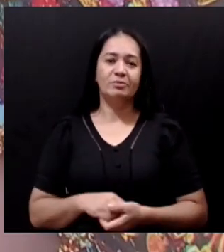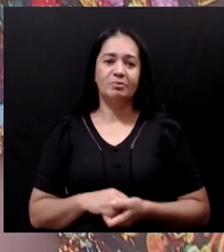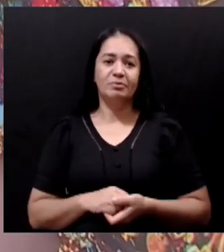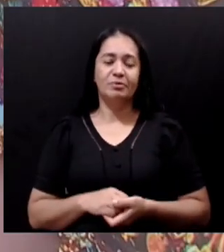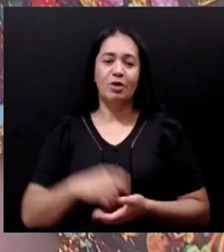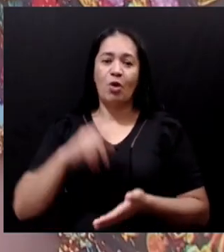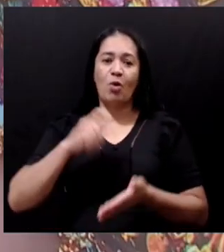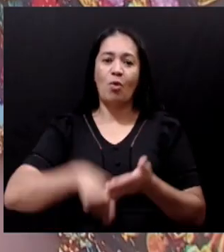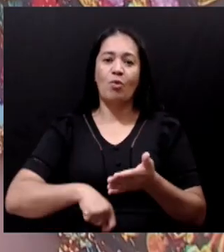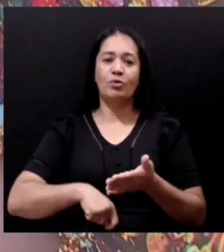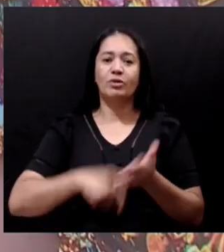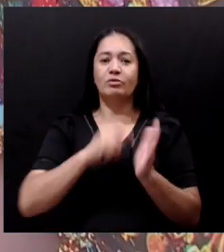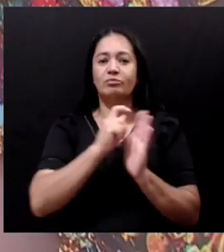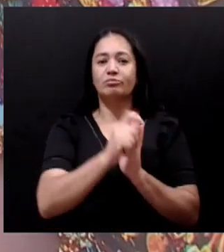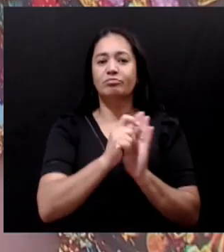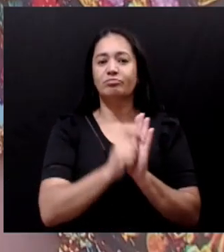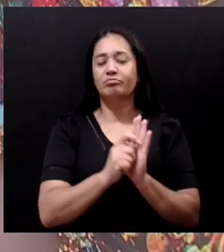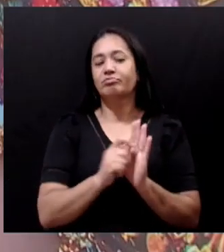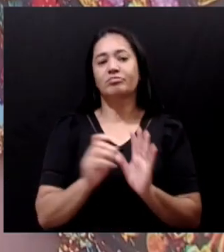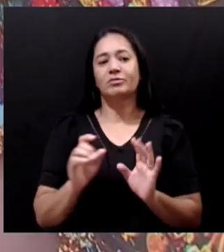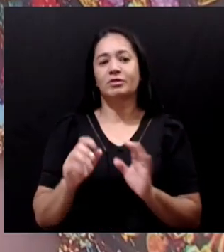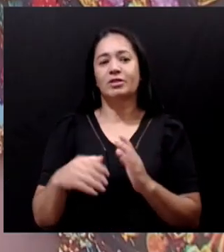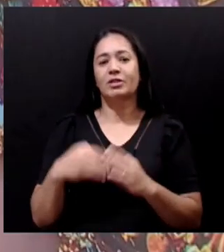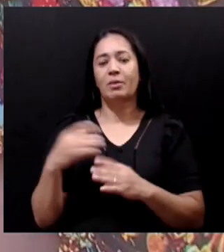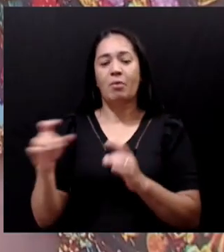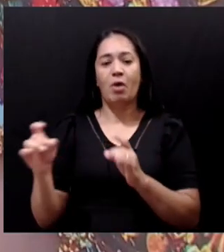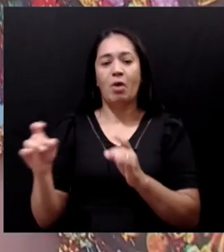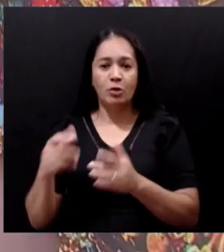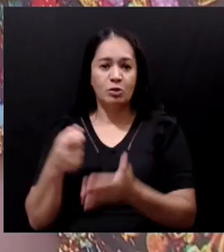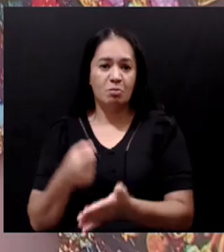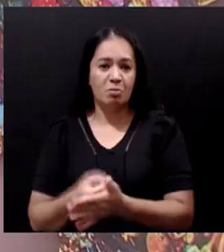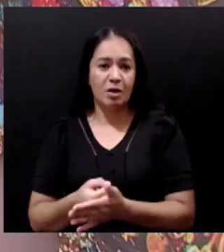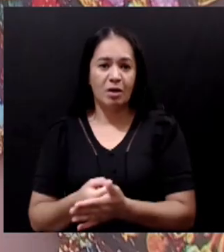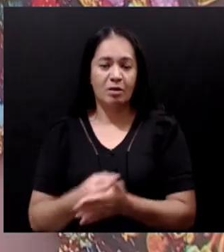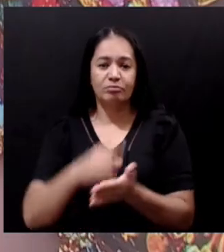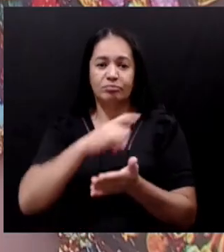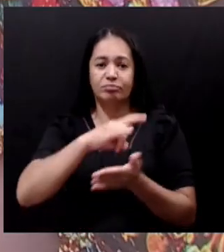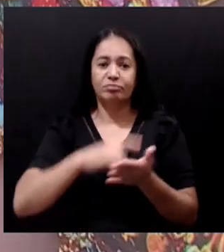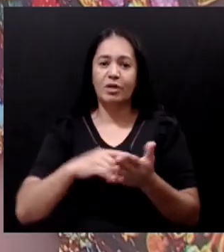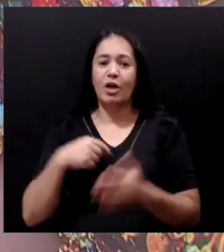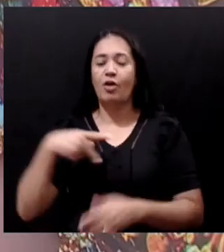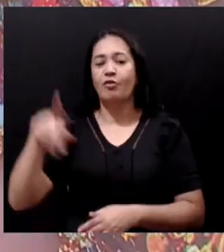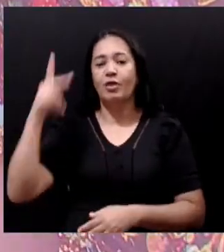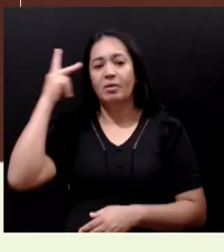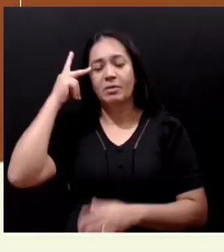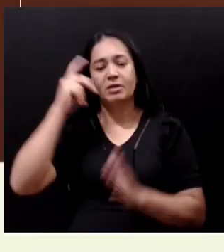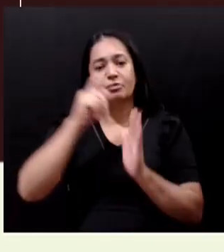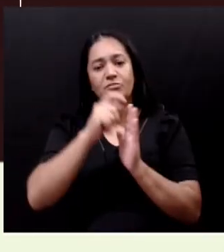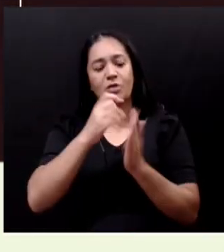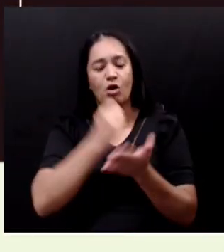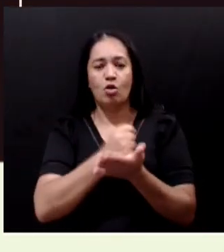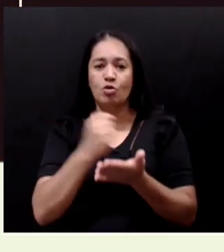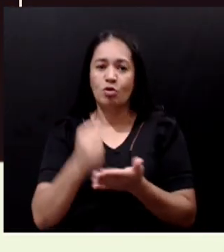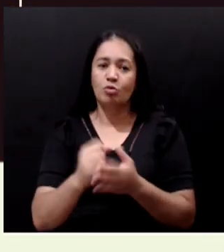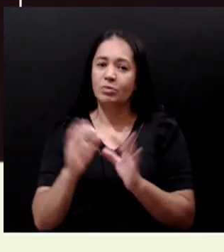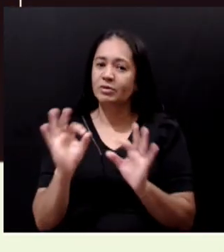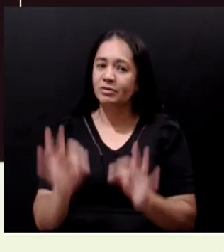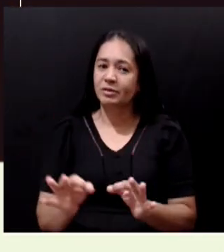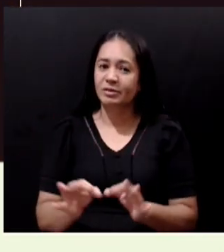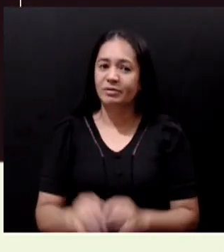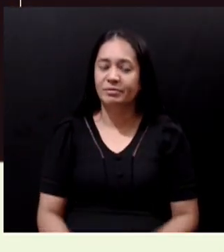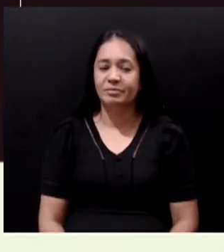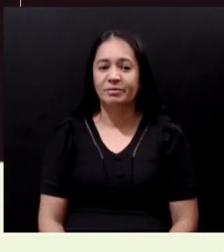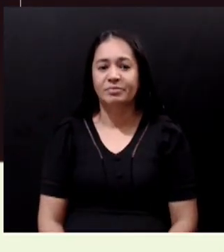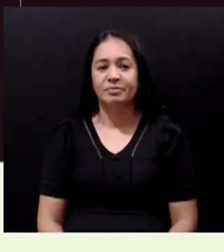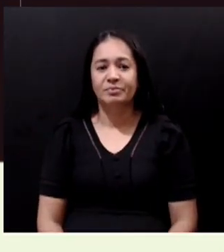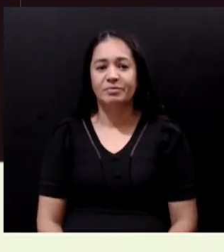manuscrito e tal, né? Depois acabou de pagar, fui para São Paulo fazer escritura e tal. No fim deu tudo certo. Esse menino aí, o Fábio, ele